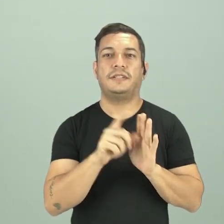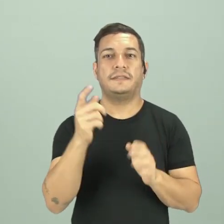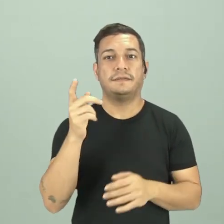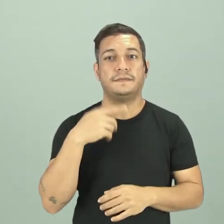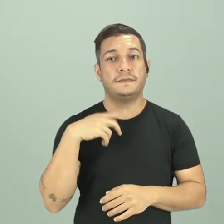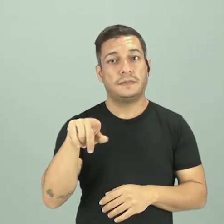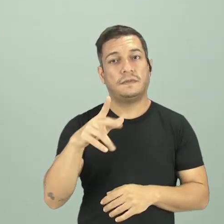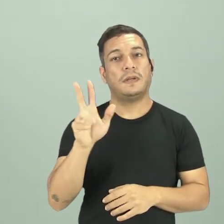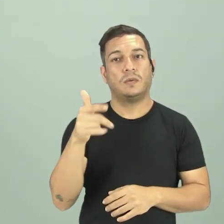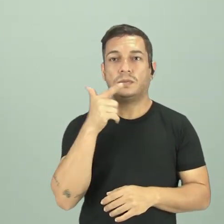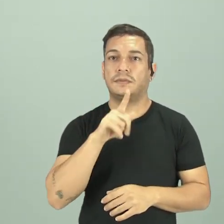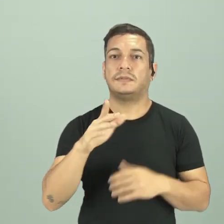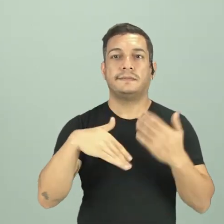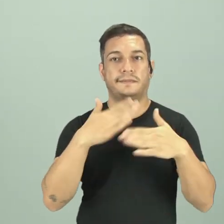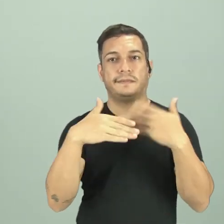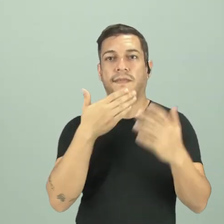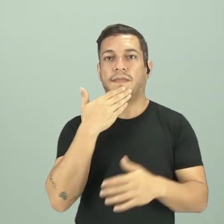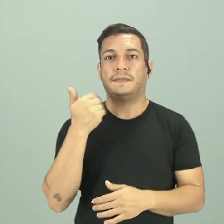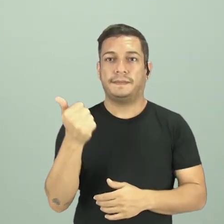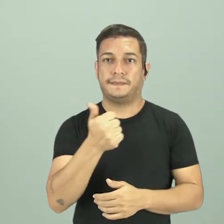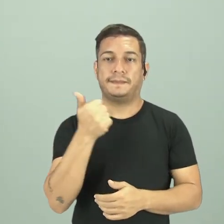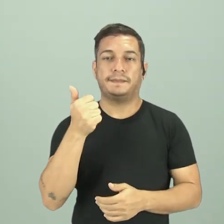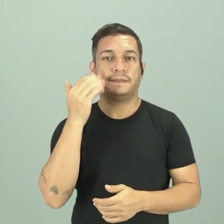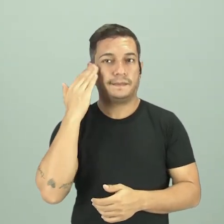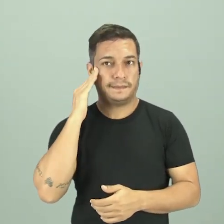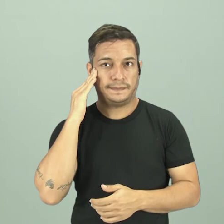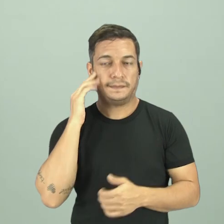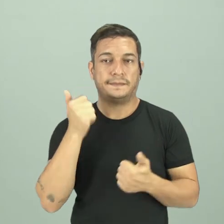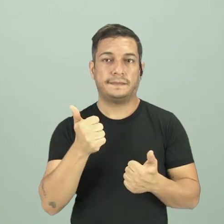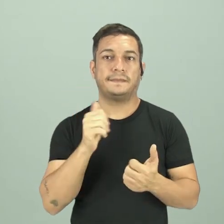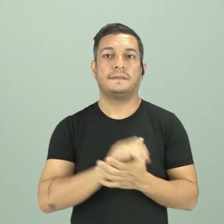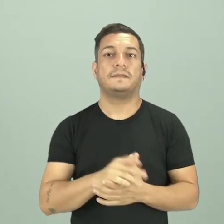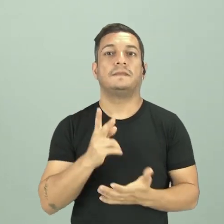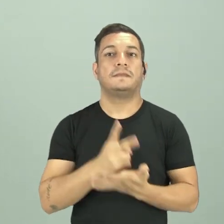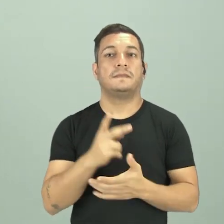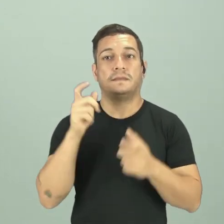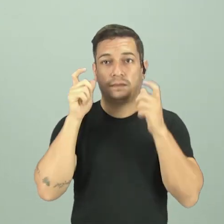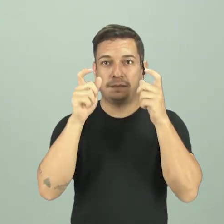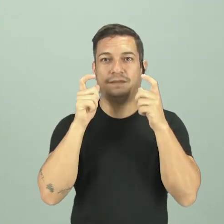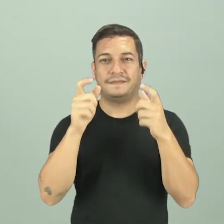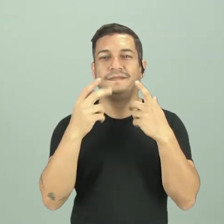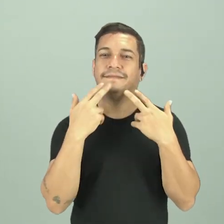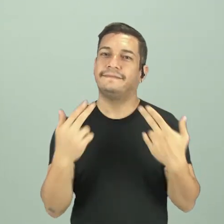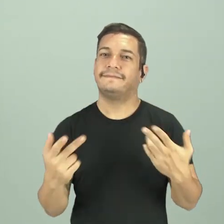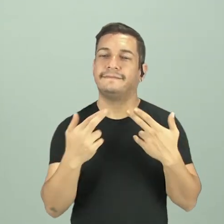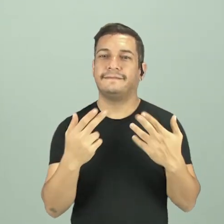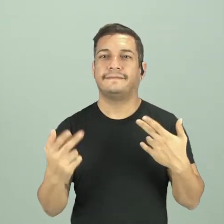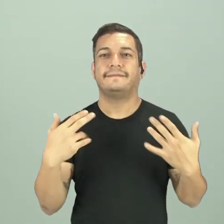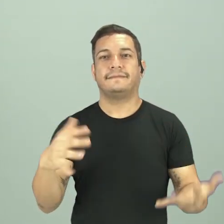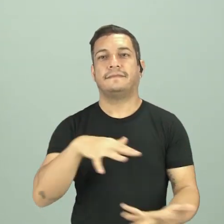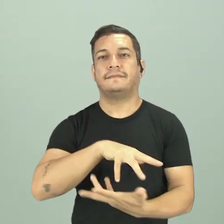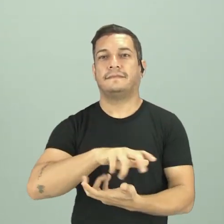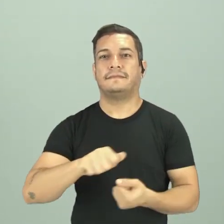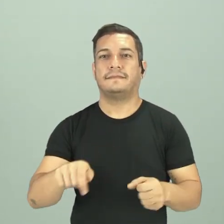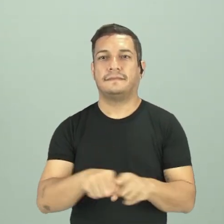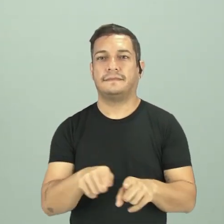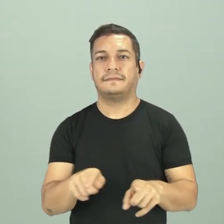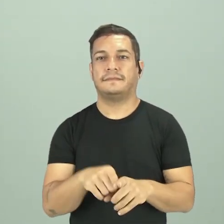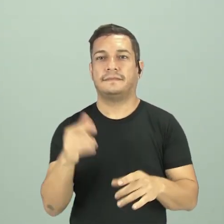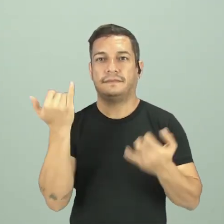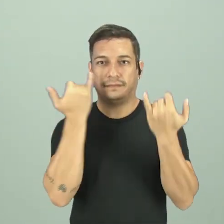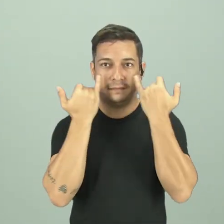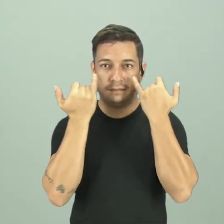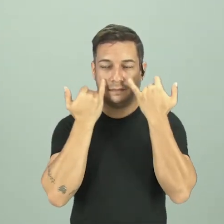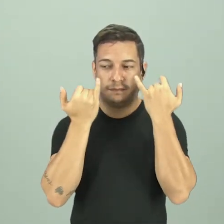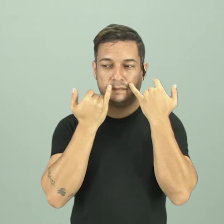tempo você vai conseguindo desenvolver melhor. A leitura também é importante, tá? Sempre ficar atualizado aí no que está acontecendo, tá? Nos